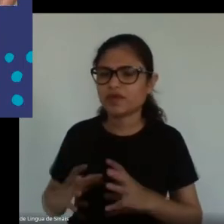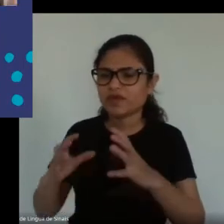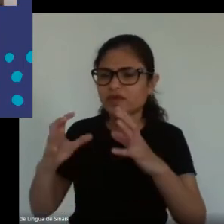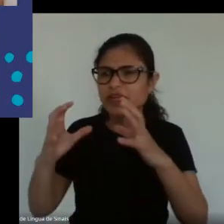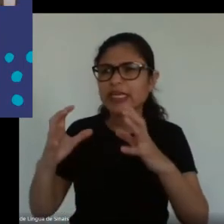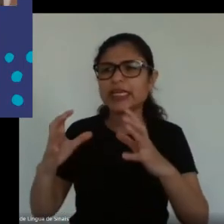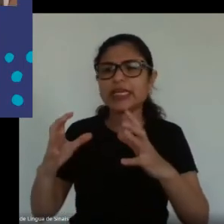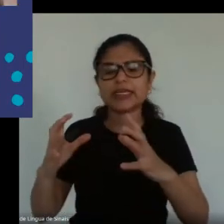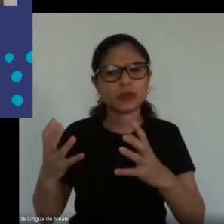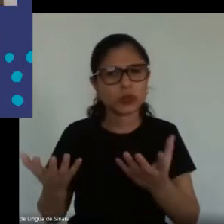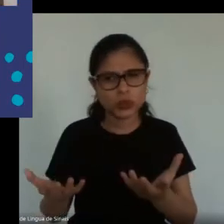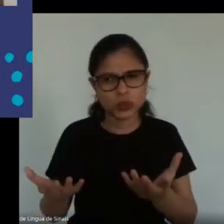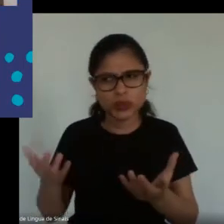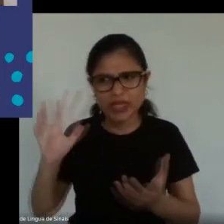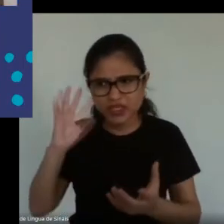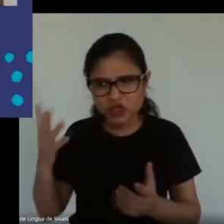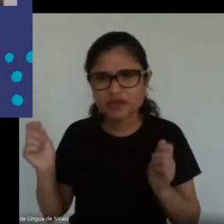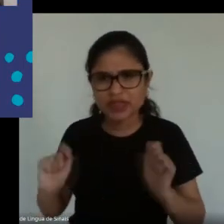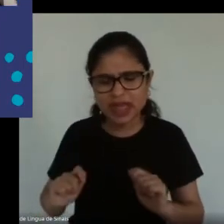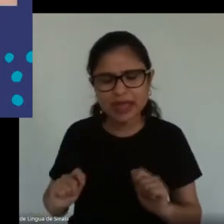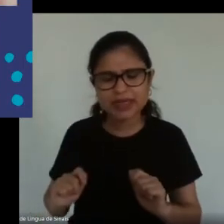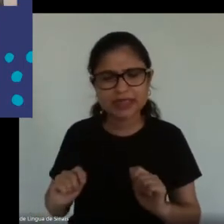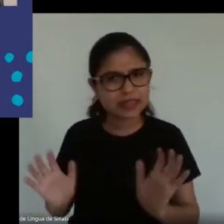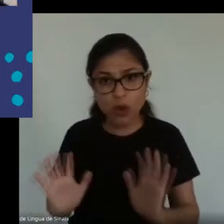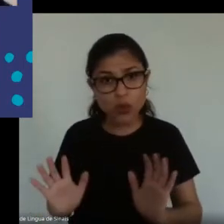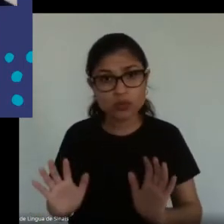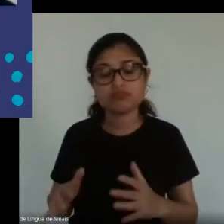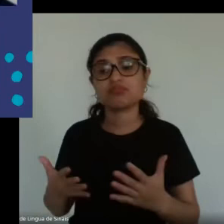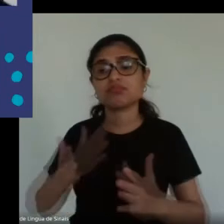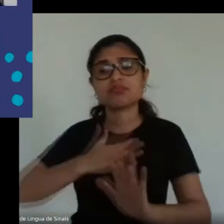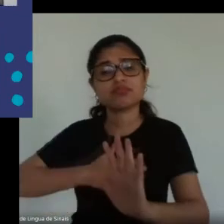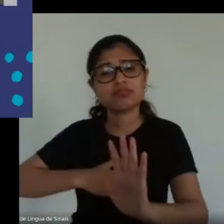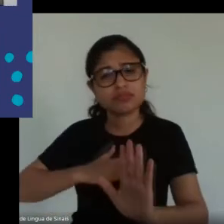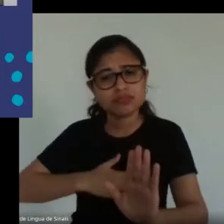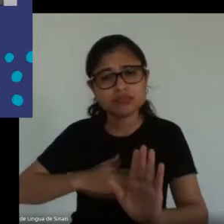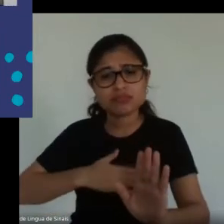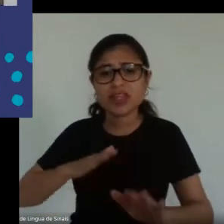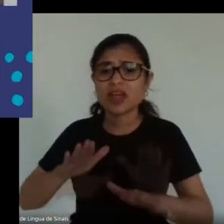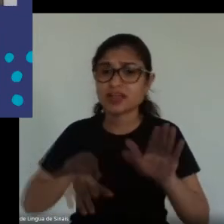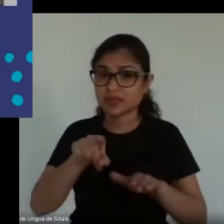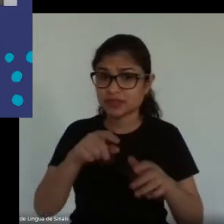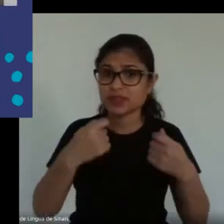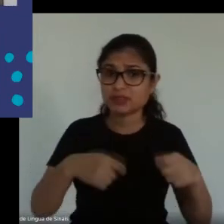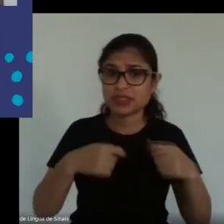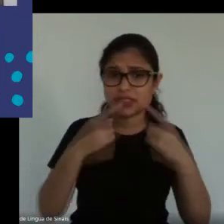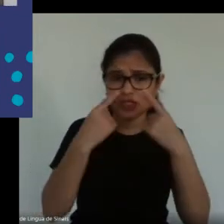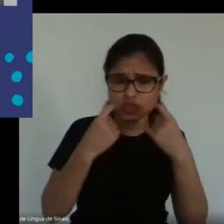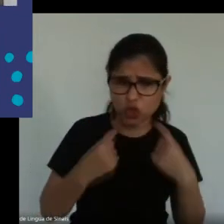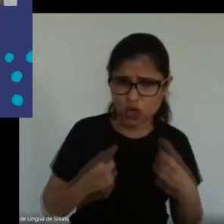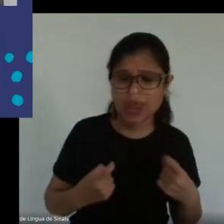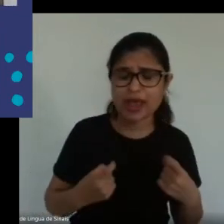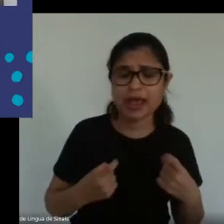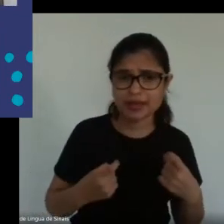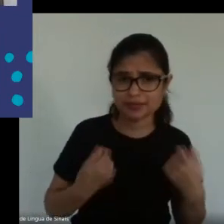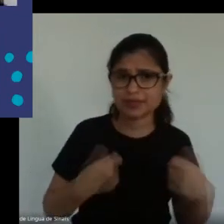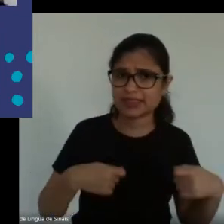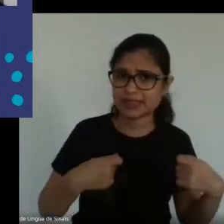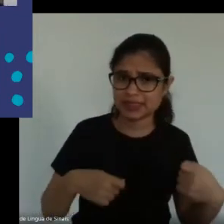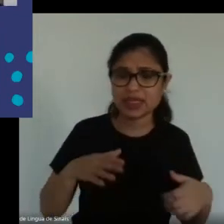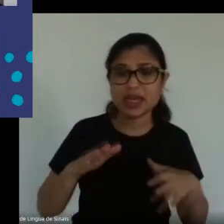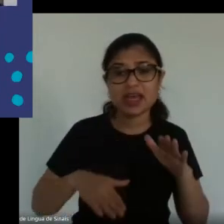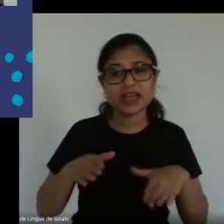que está aparecendo? Não, então calma. Então, olha, tem hora que você precisa chorar, tem hora que você